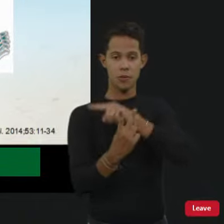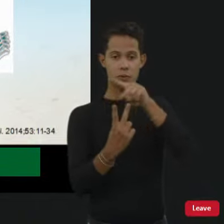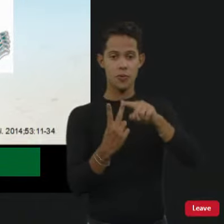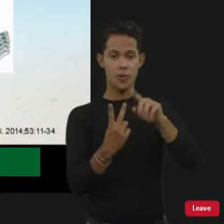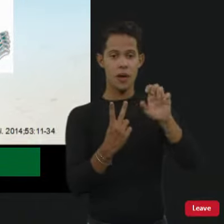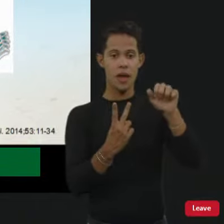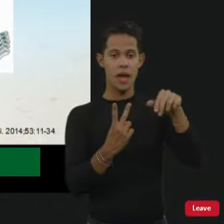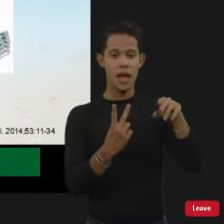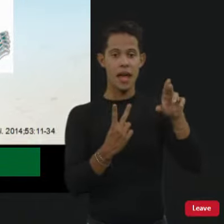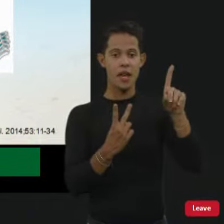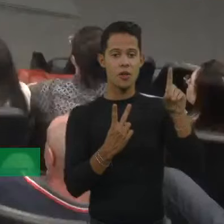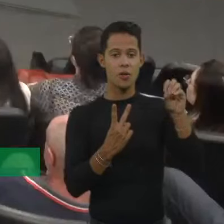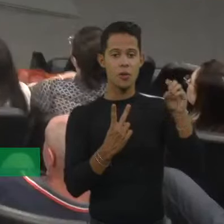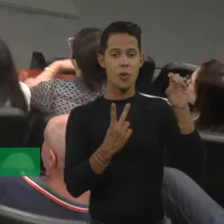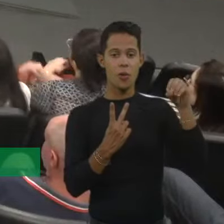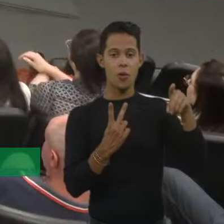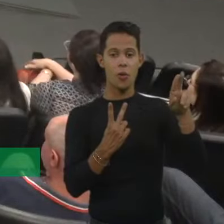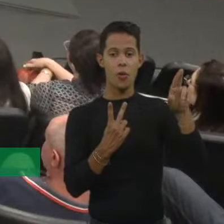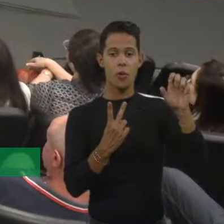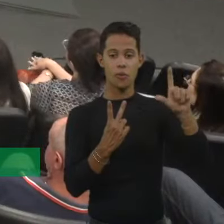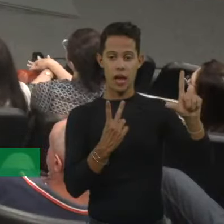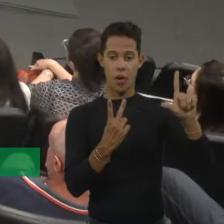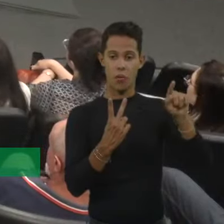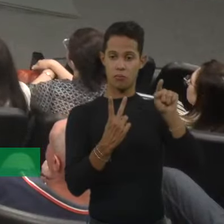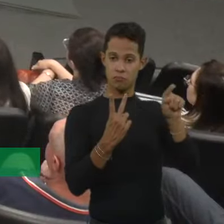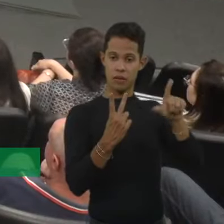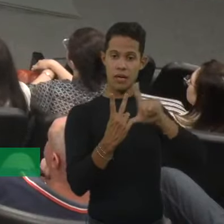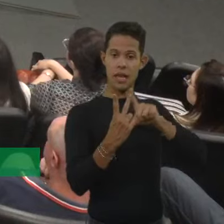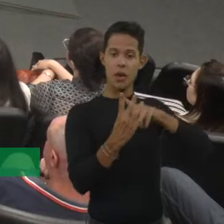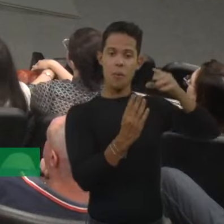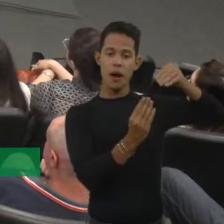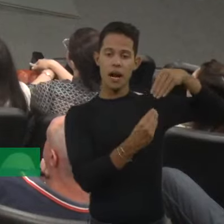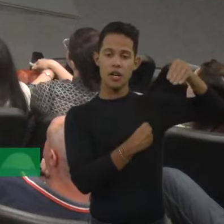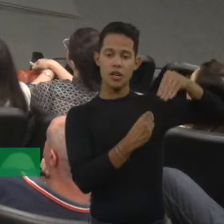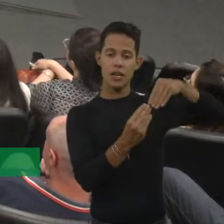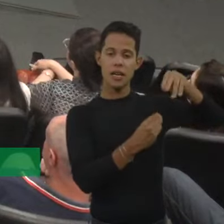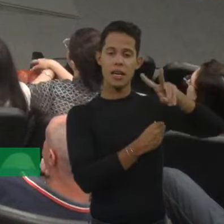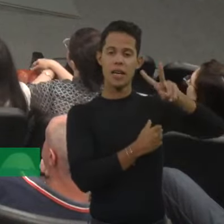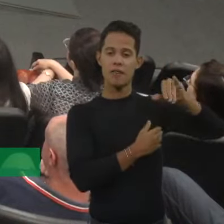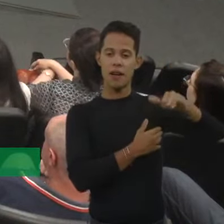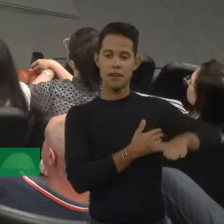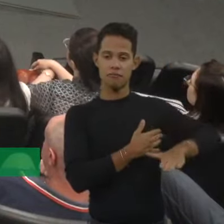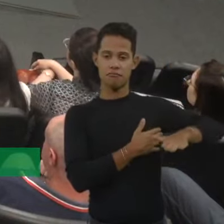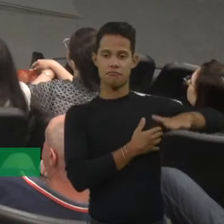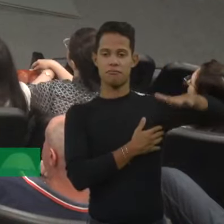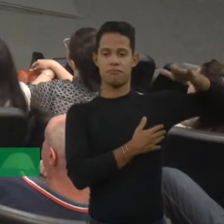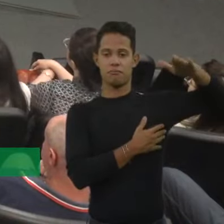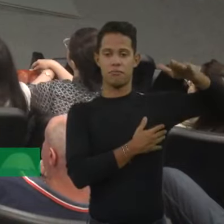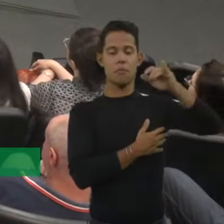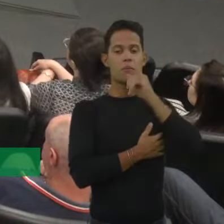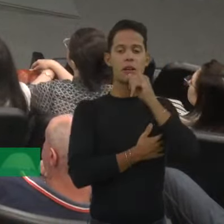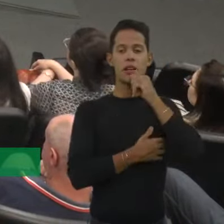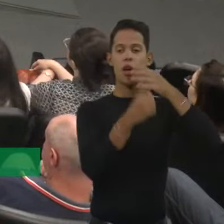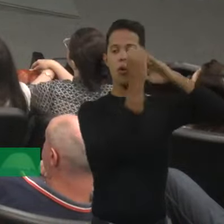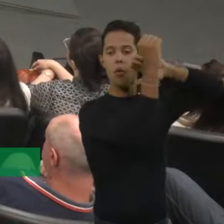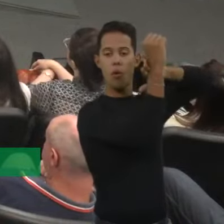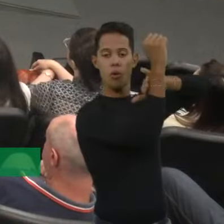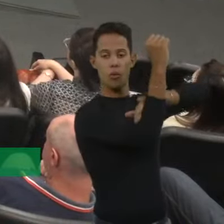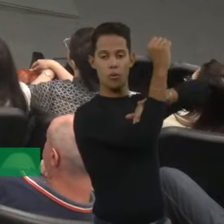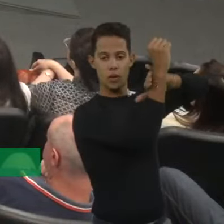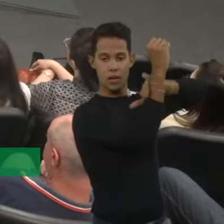osso endocondral ele tem uma cartilagem que guia o seu crescimento, que são os ossos longos, os ossos da coluna e